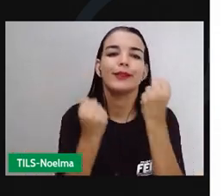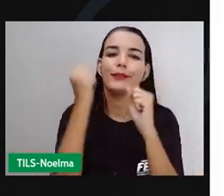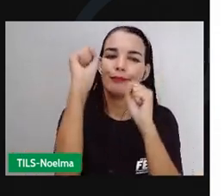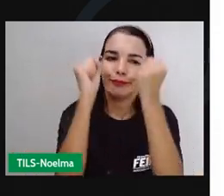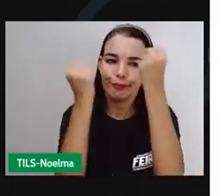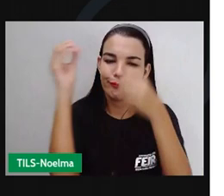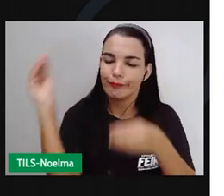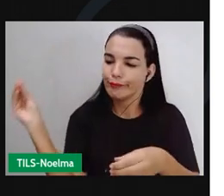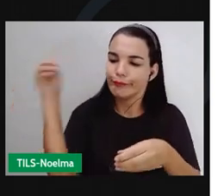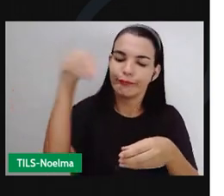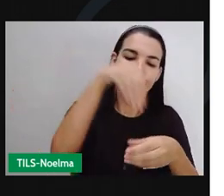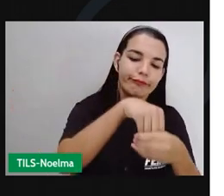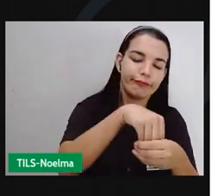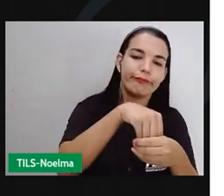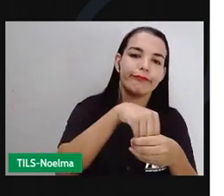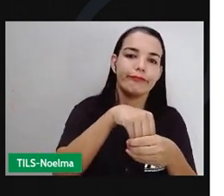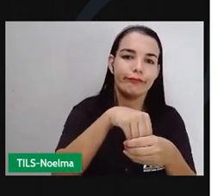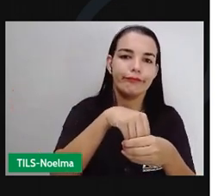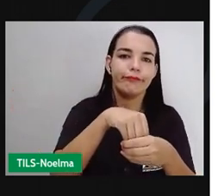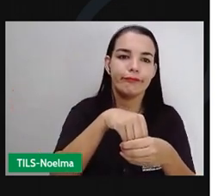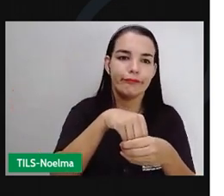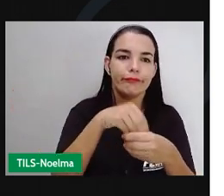chamados bugreiros.